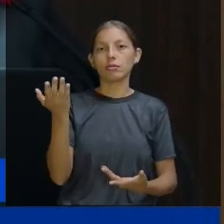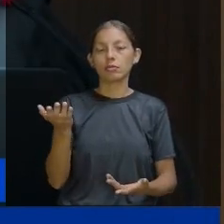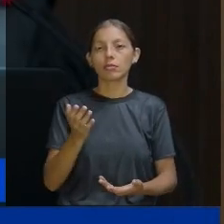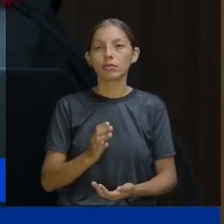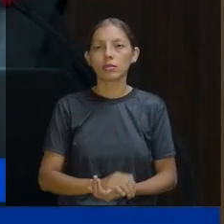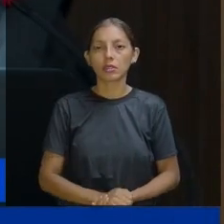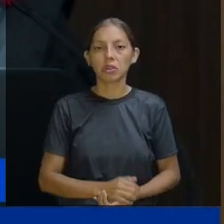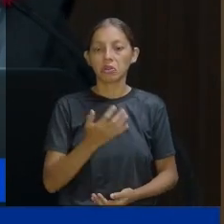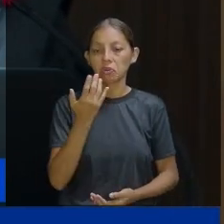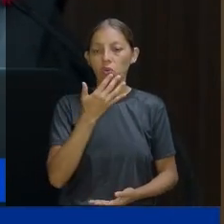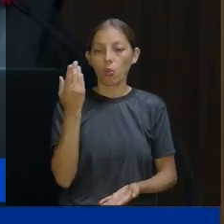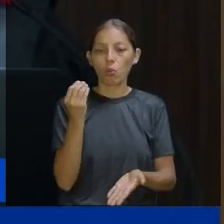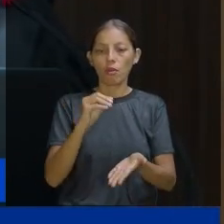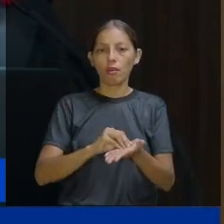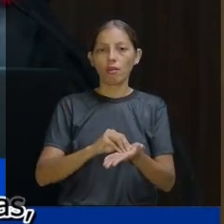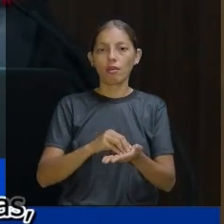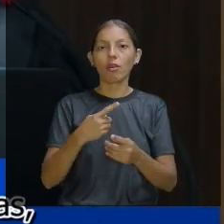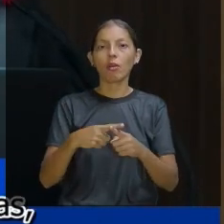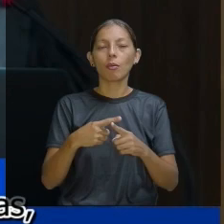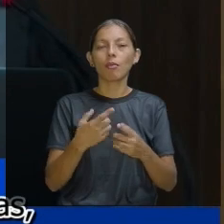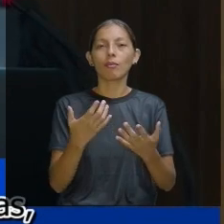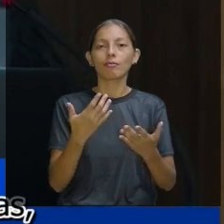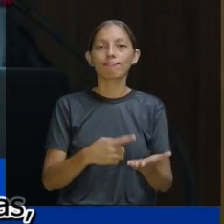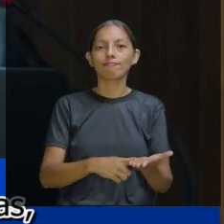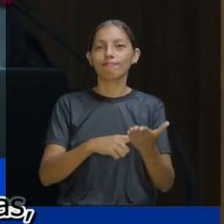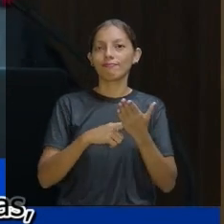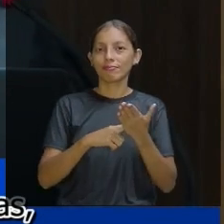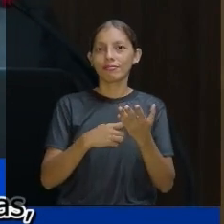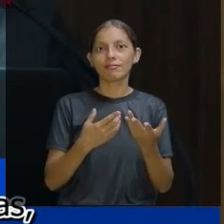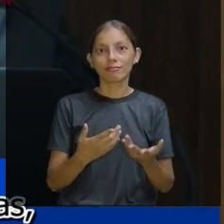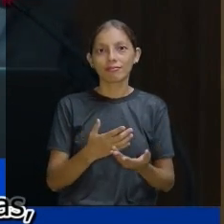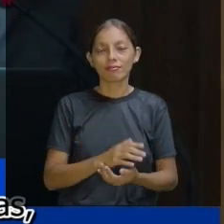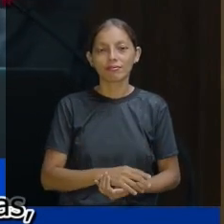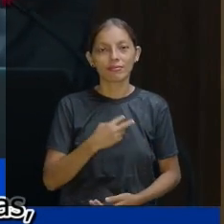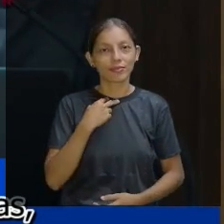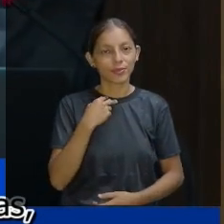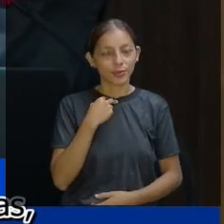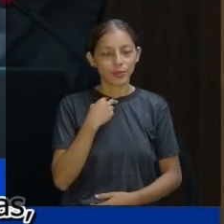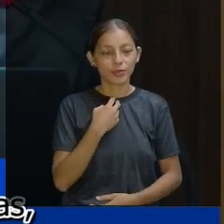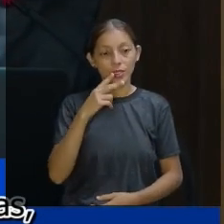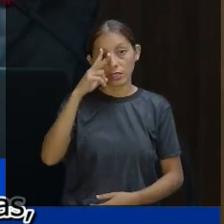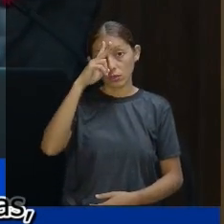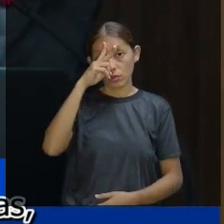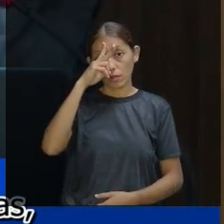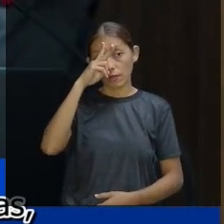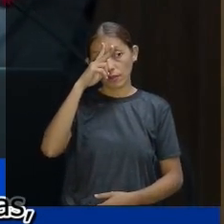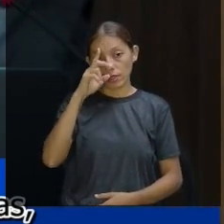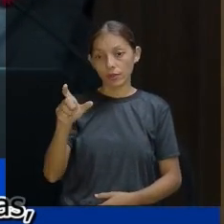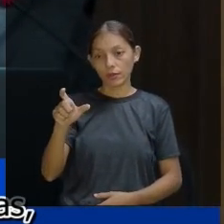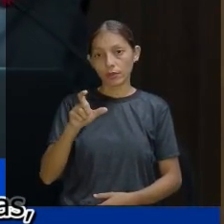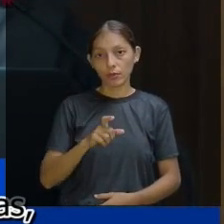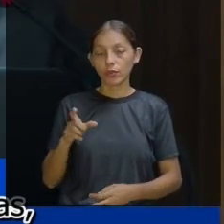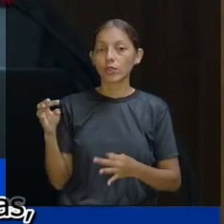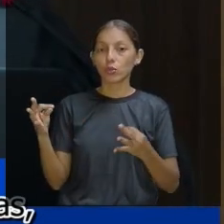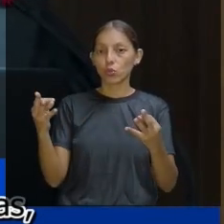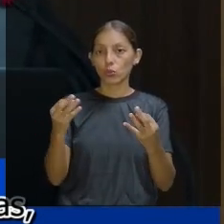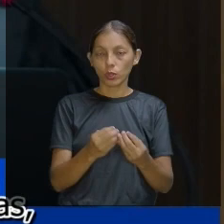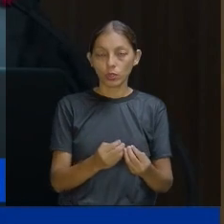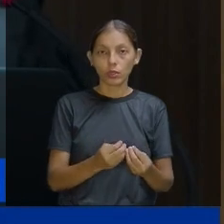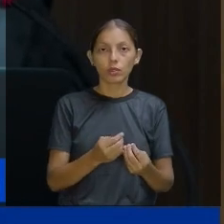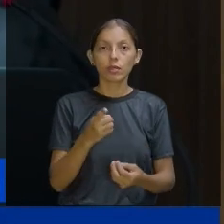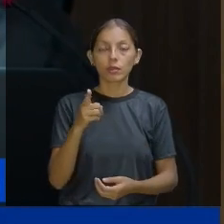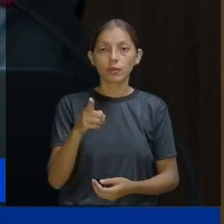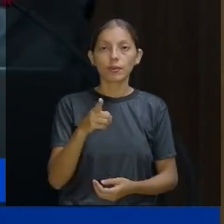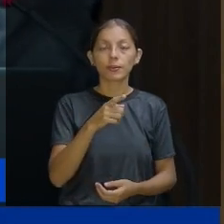falseiam a cor na hora de fazer o registro. Então, na segunda-feira, convido todos, 16 horas, lá no nosso plenário, na nossa sede matriz,